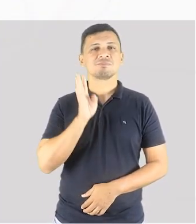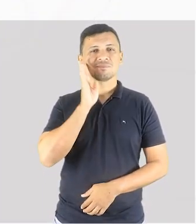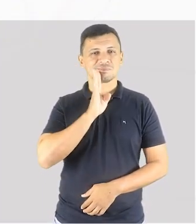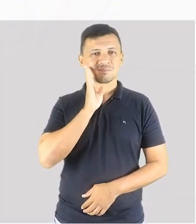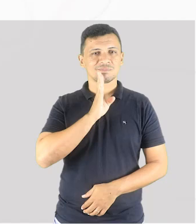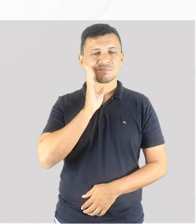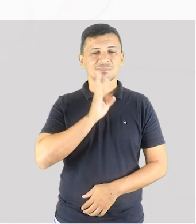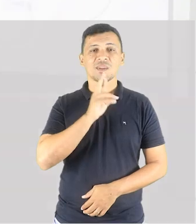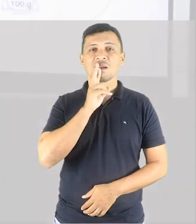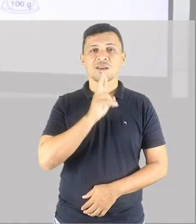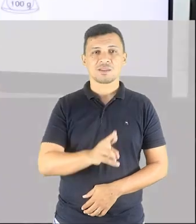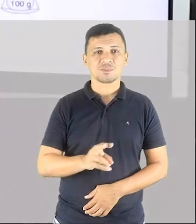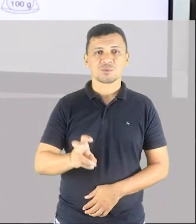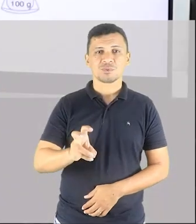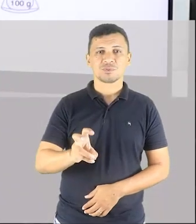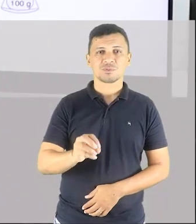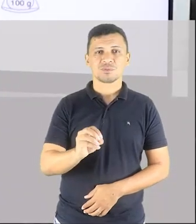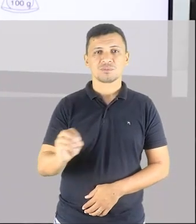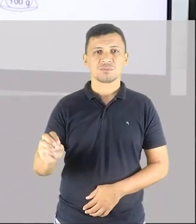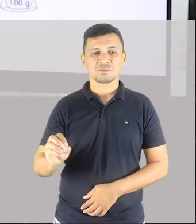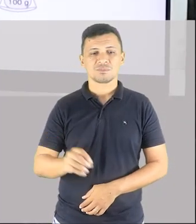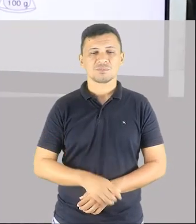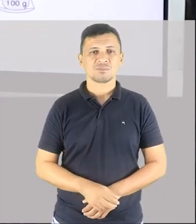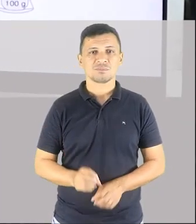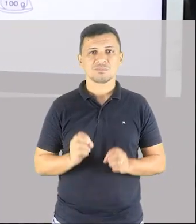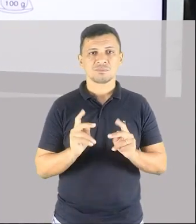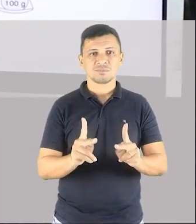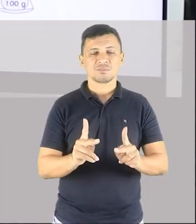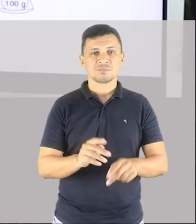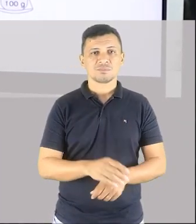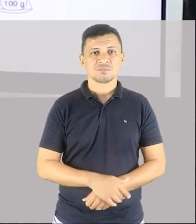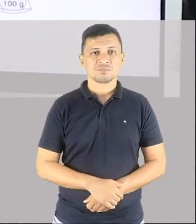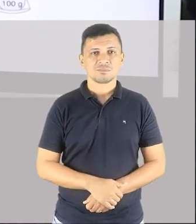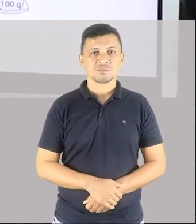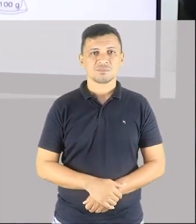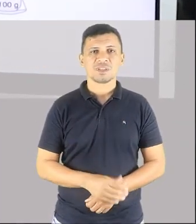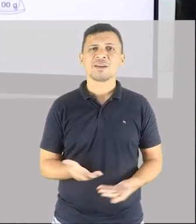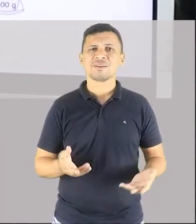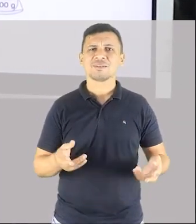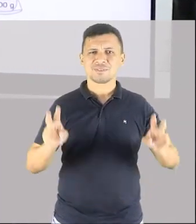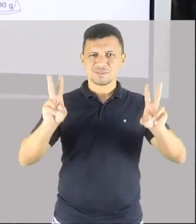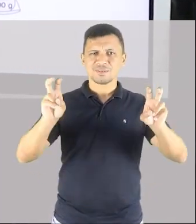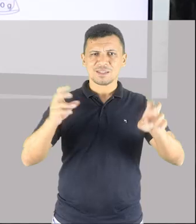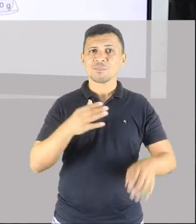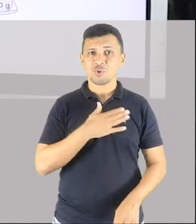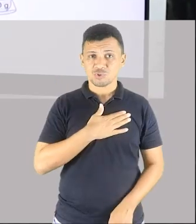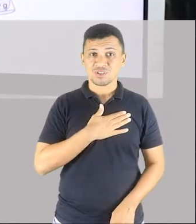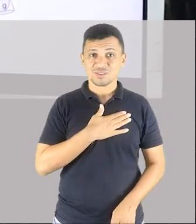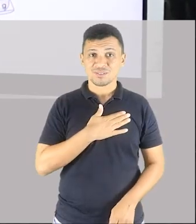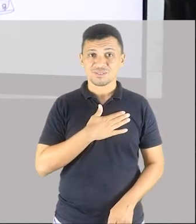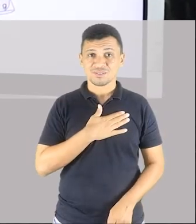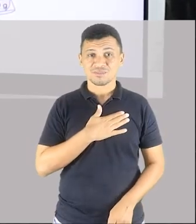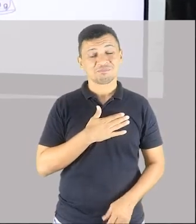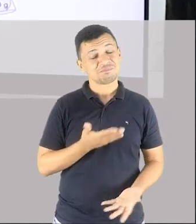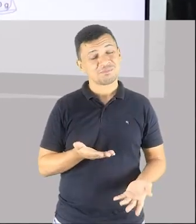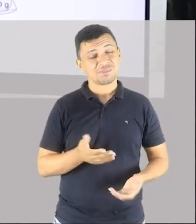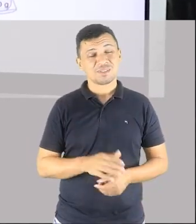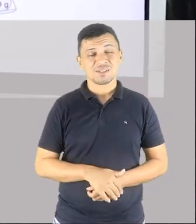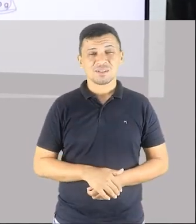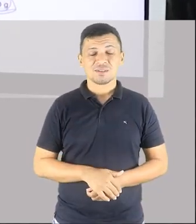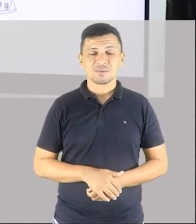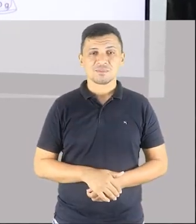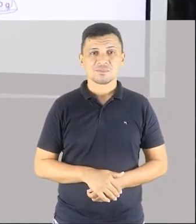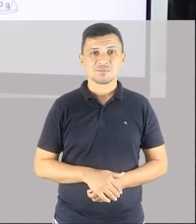Beleza. Resposta certa, 500 gramas. Tá bom? E aí, vocês gostaram? Eu espero que tenham gostado, tá?